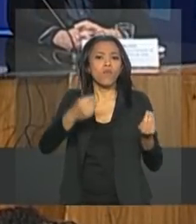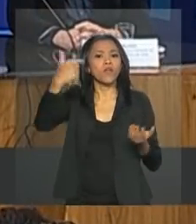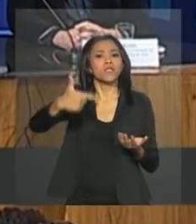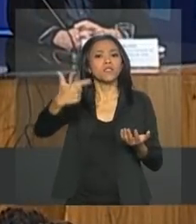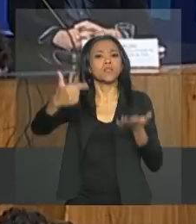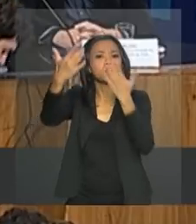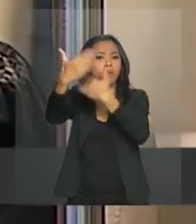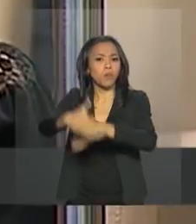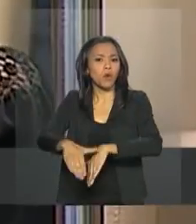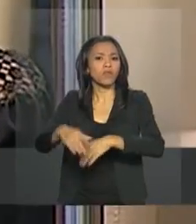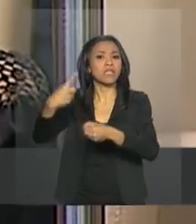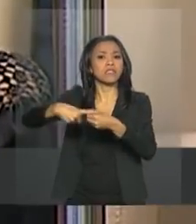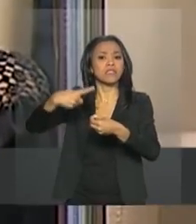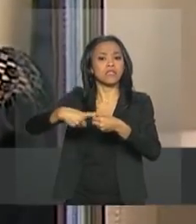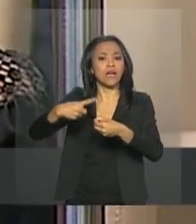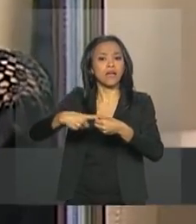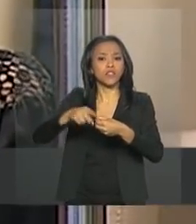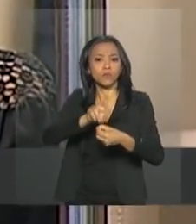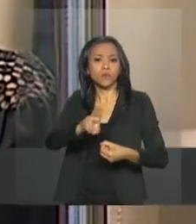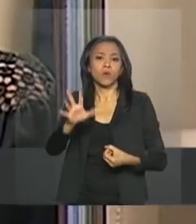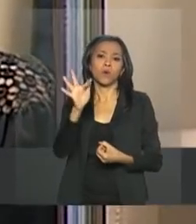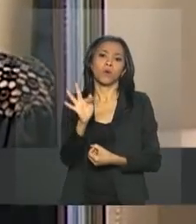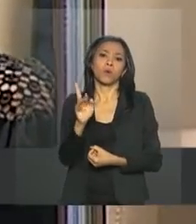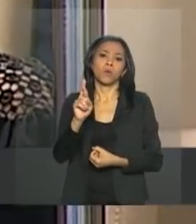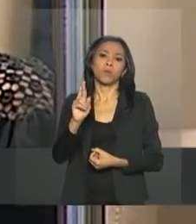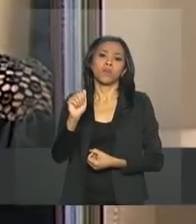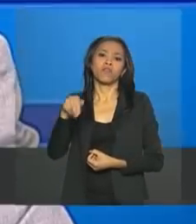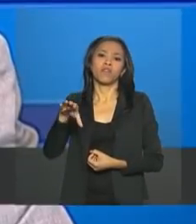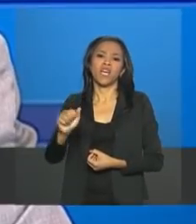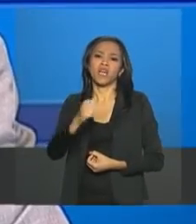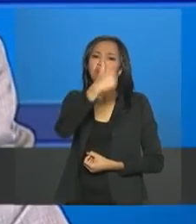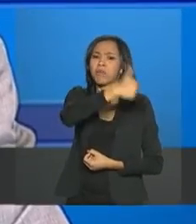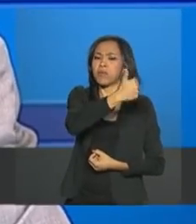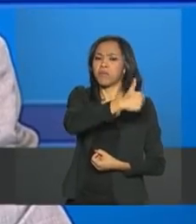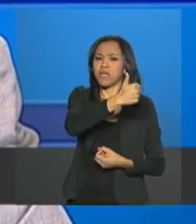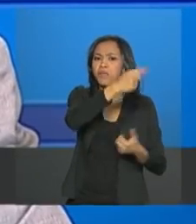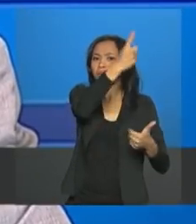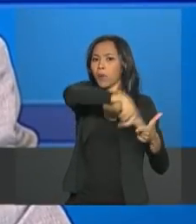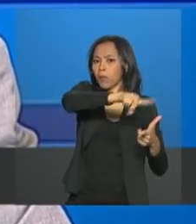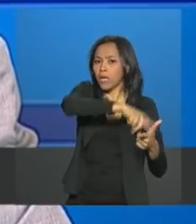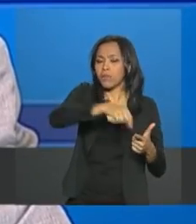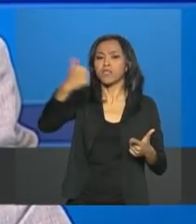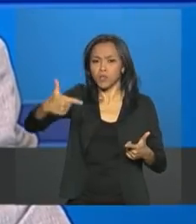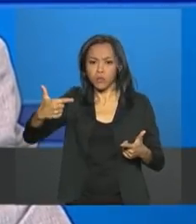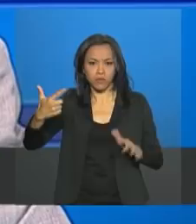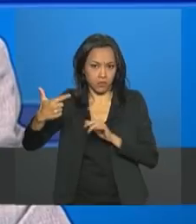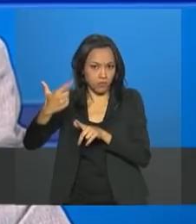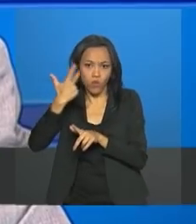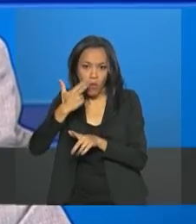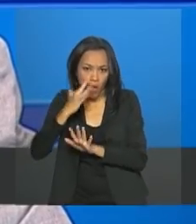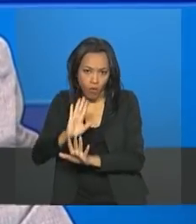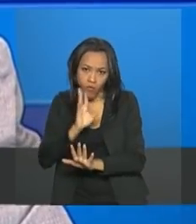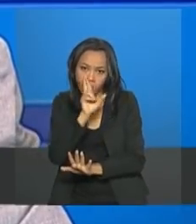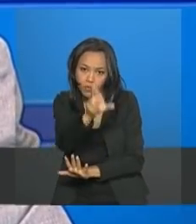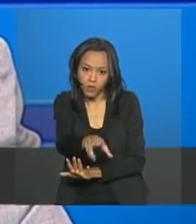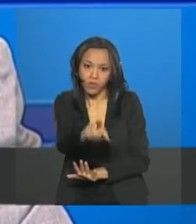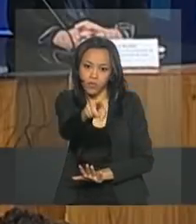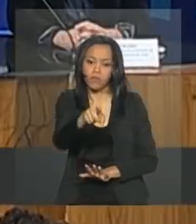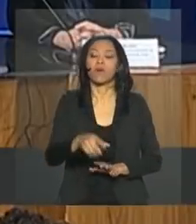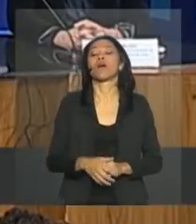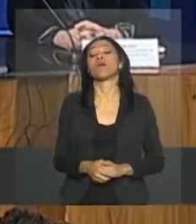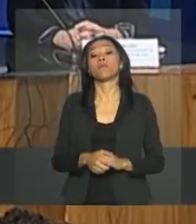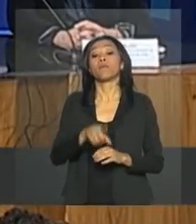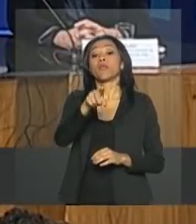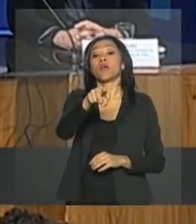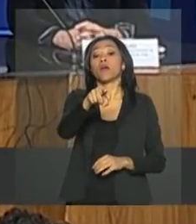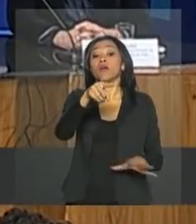de franca depois do problema que deu na primeira prova normal a aplicação absolutamente normal é que eu queria acrescentar nomes que a